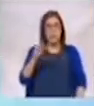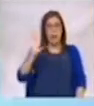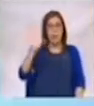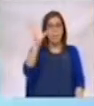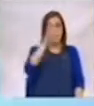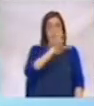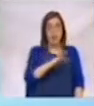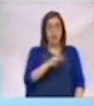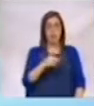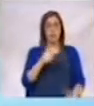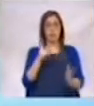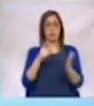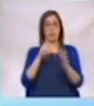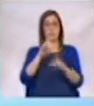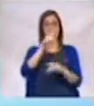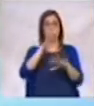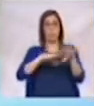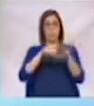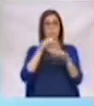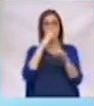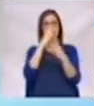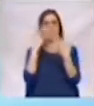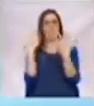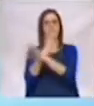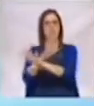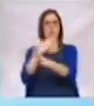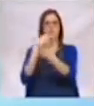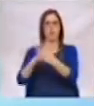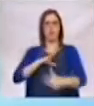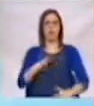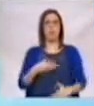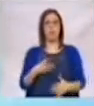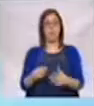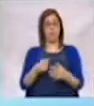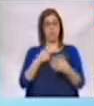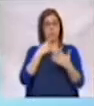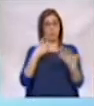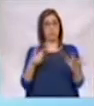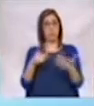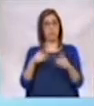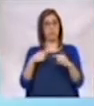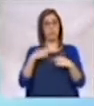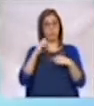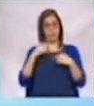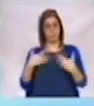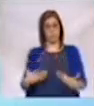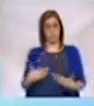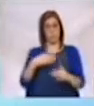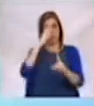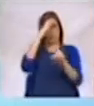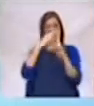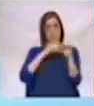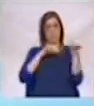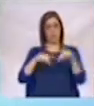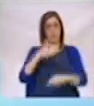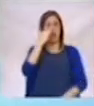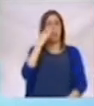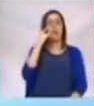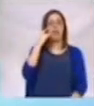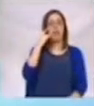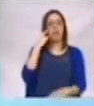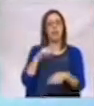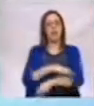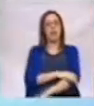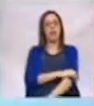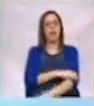7 países, o que o presidente americano está a fazer é incendiar o mundo. E fala a partir de um ponto, de um sítio onde me encontro em missão, nesta altura,